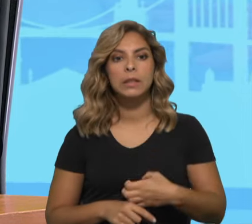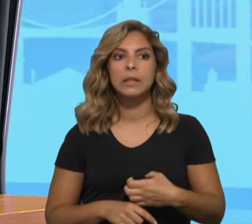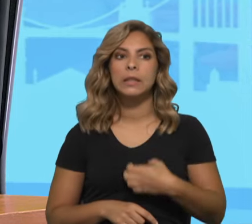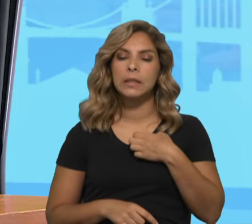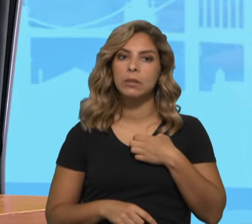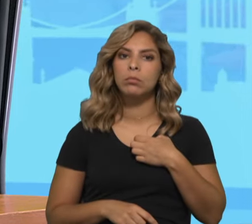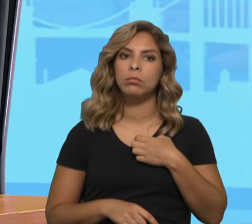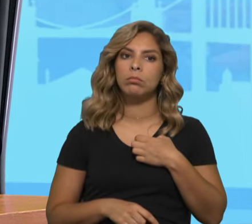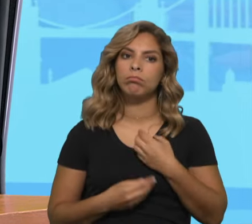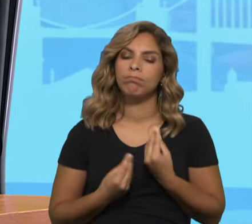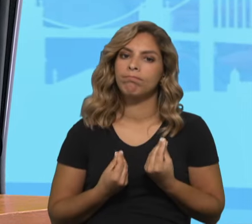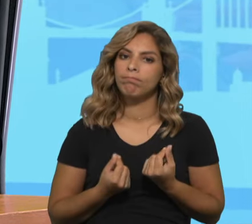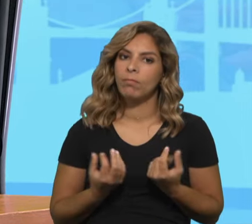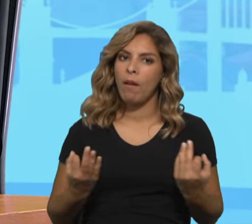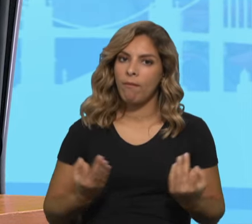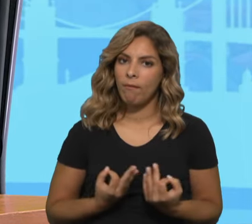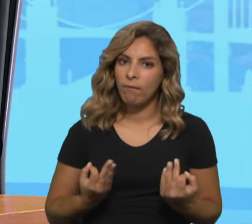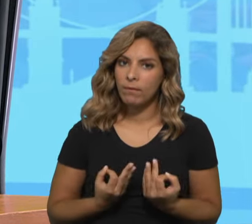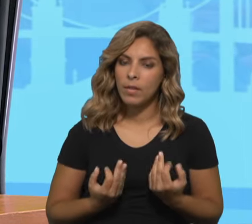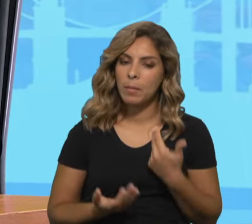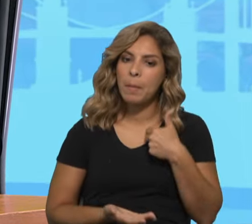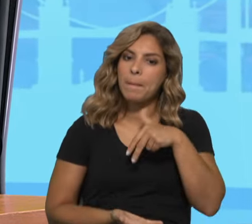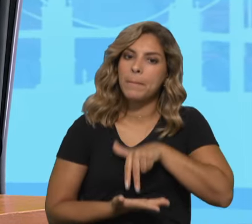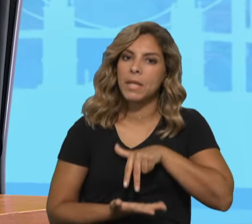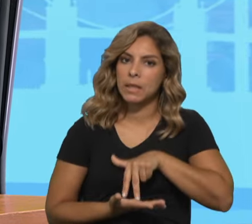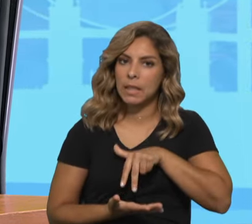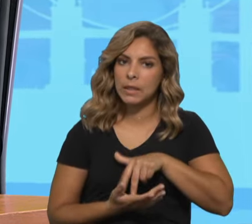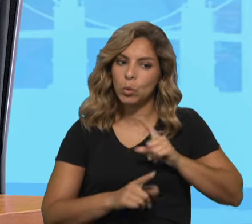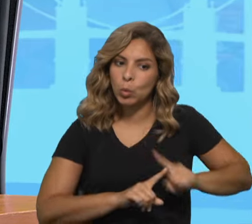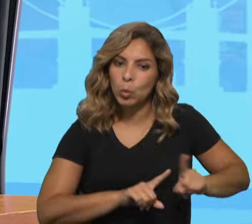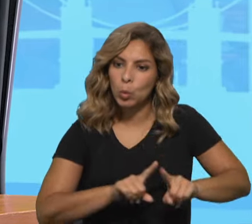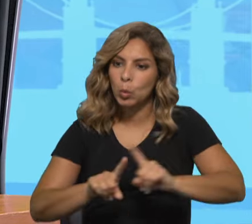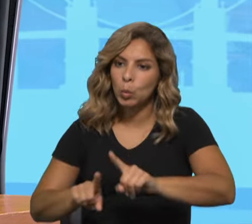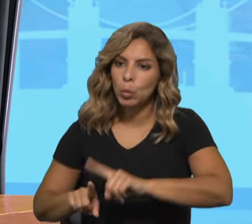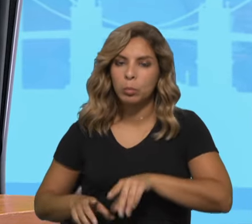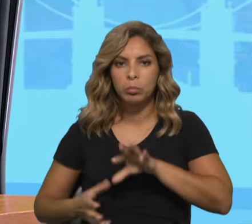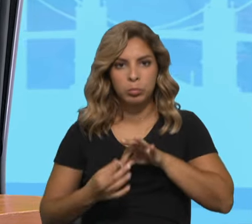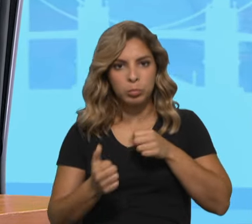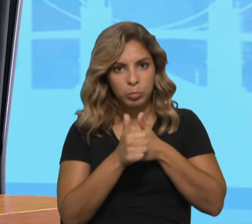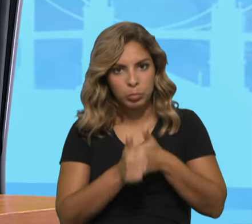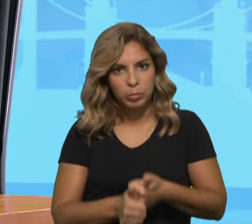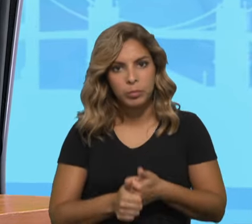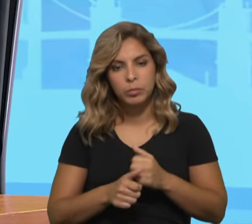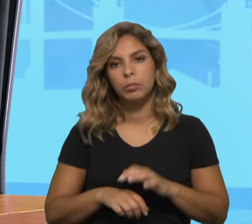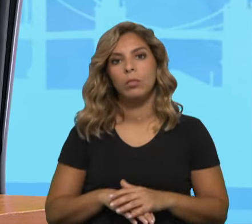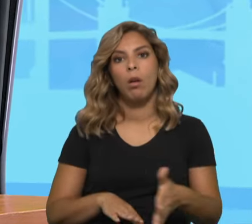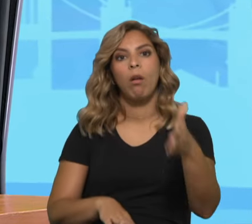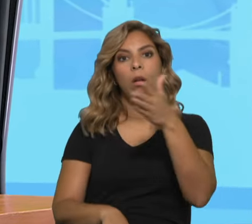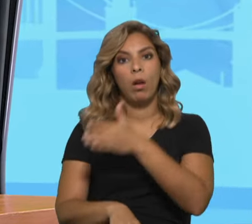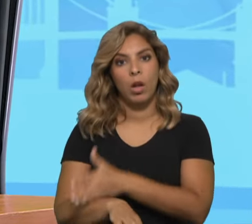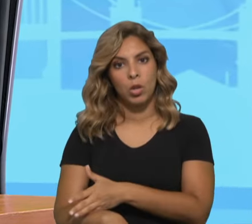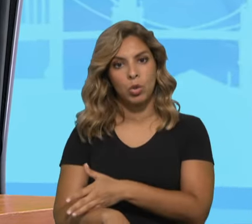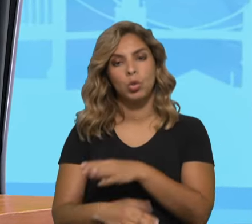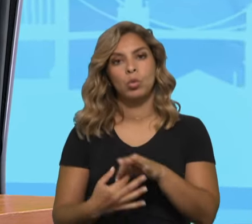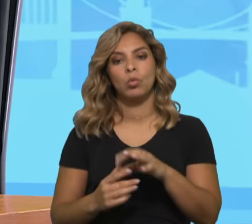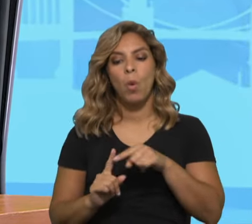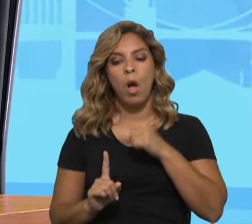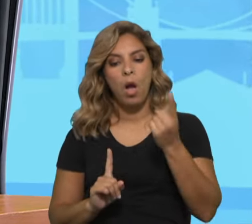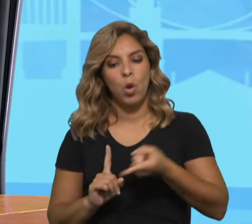se sentia a presença de uma diversidade religiosa. Mas já desde os anos 90 que se